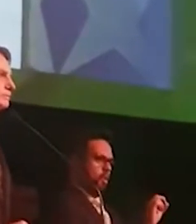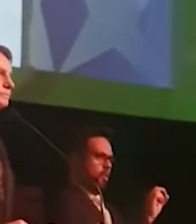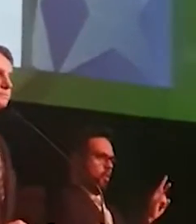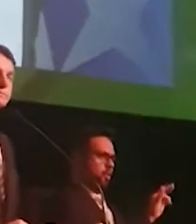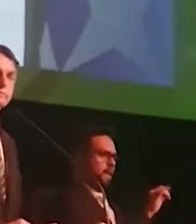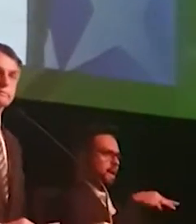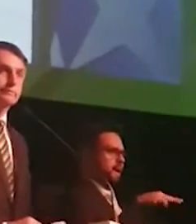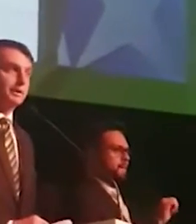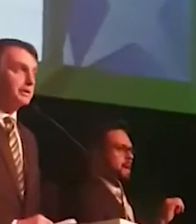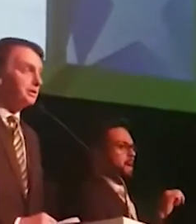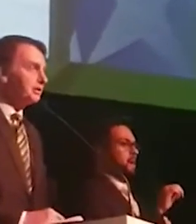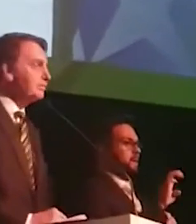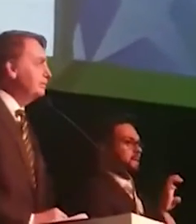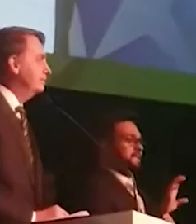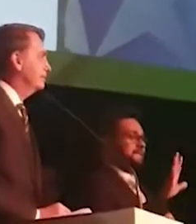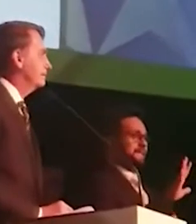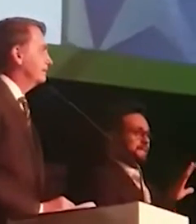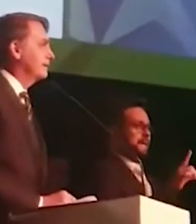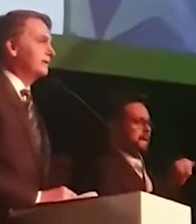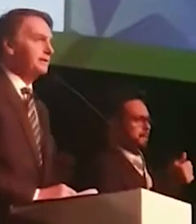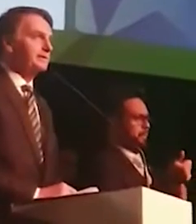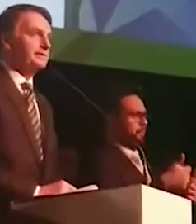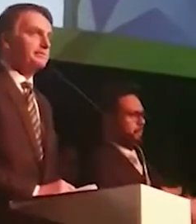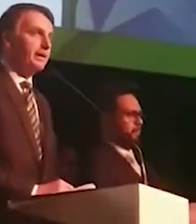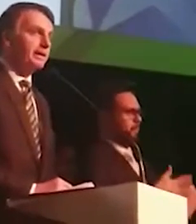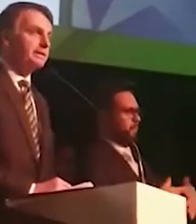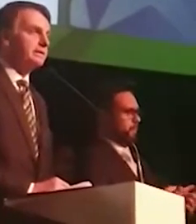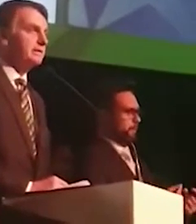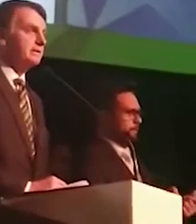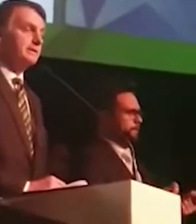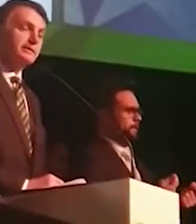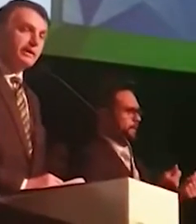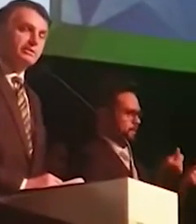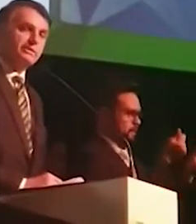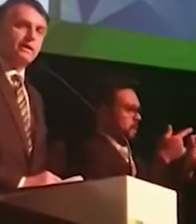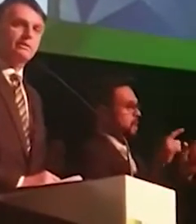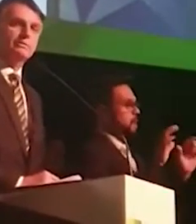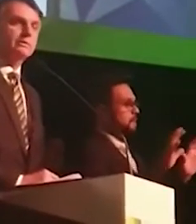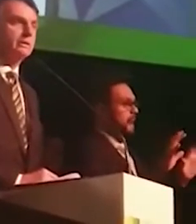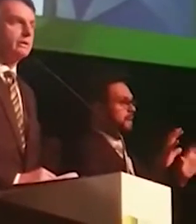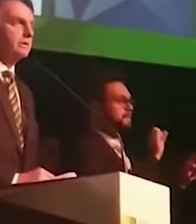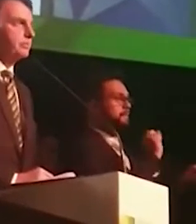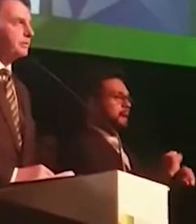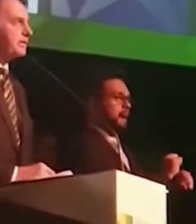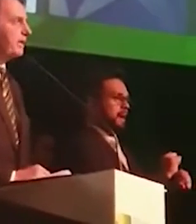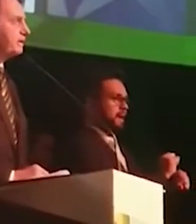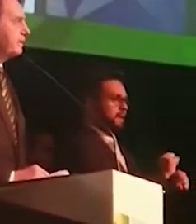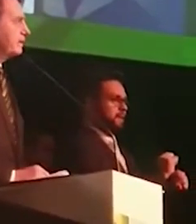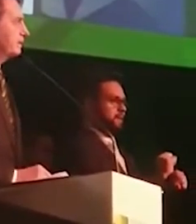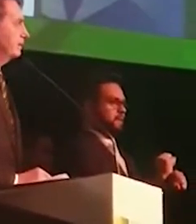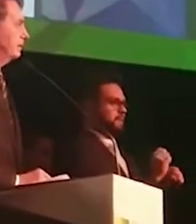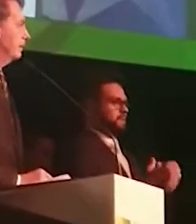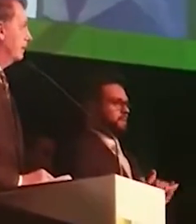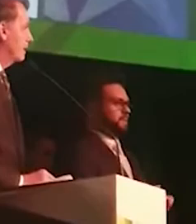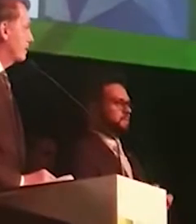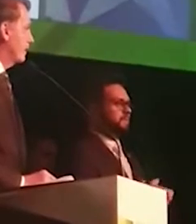estado riquíssimo, mas que está engessado por